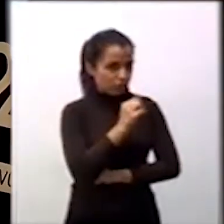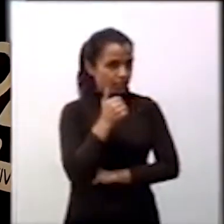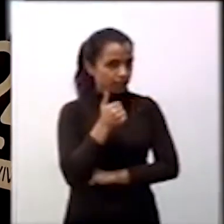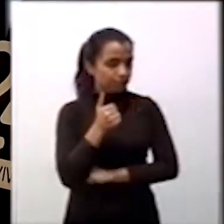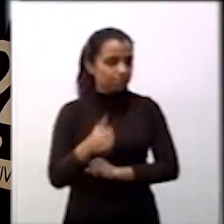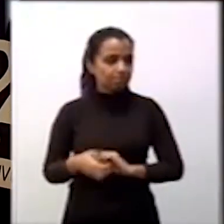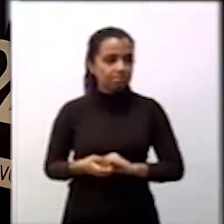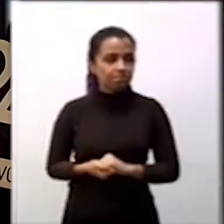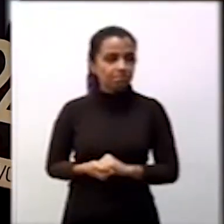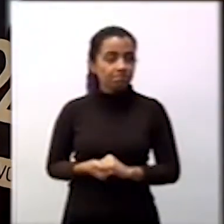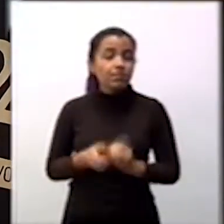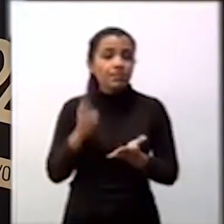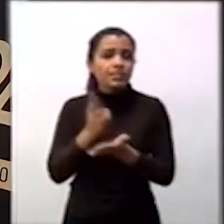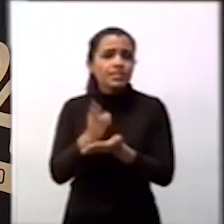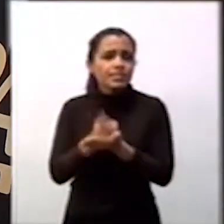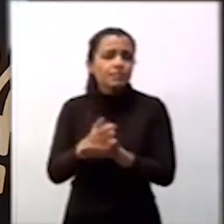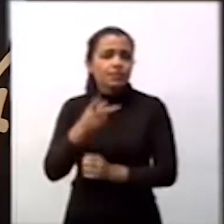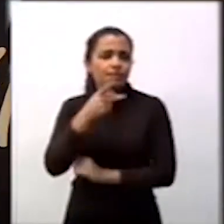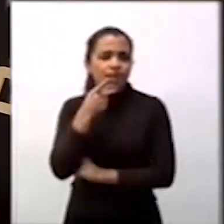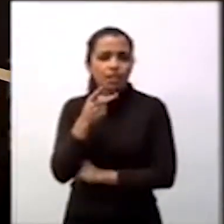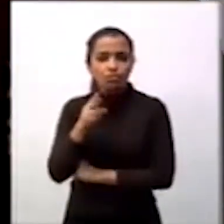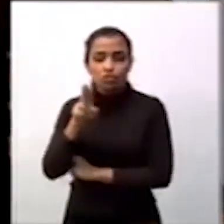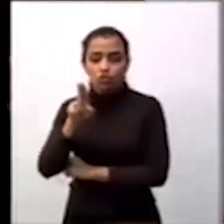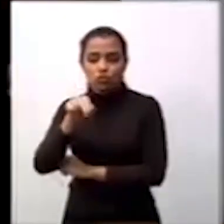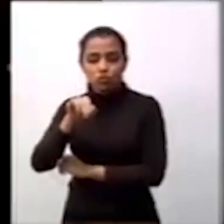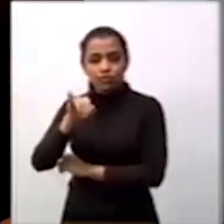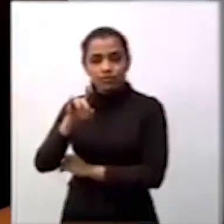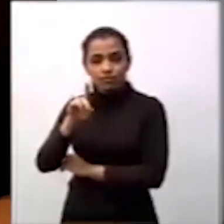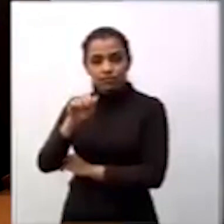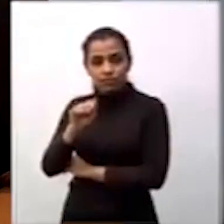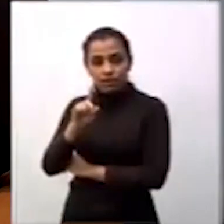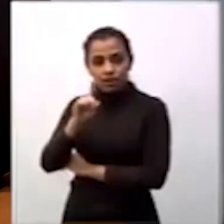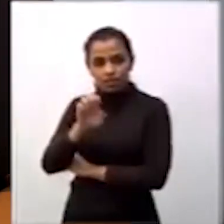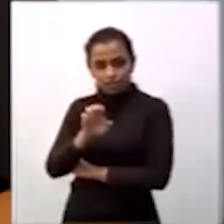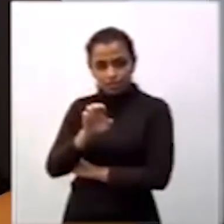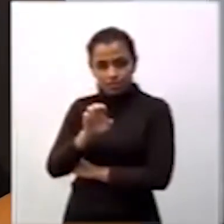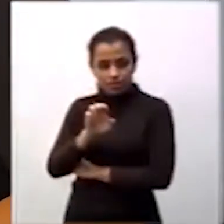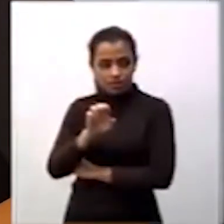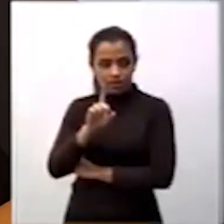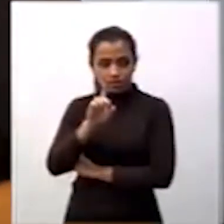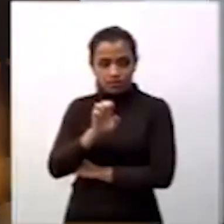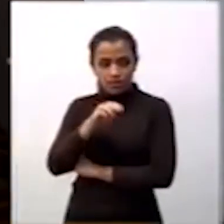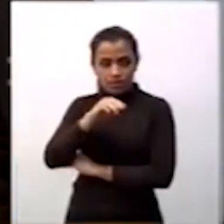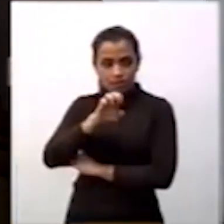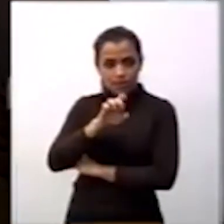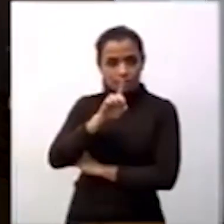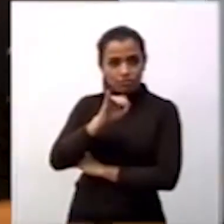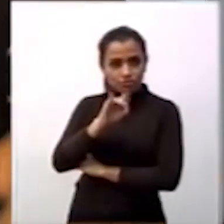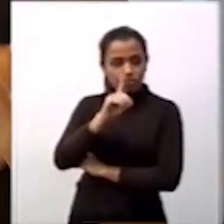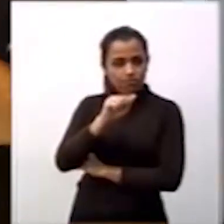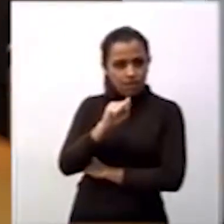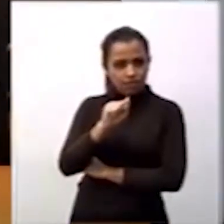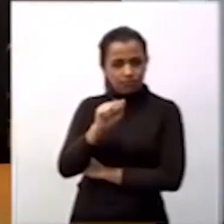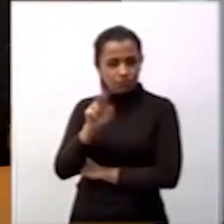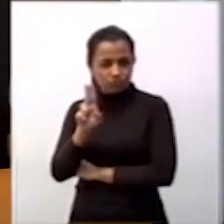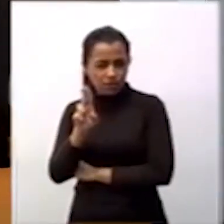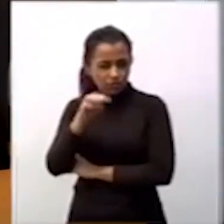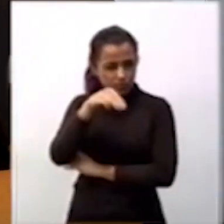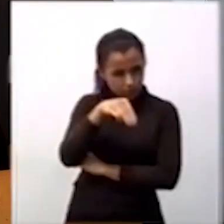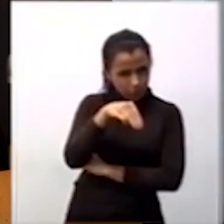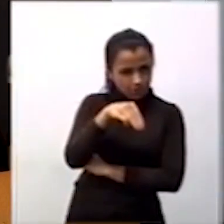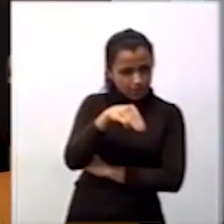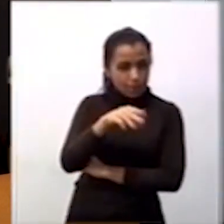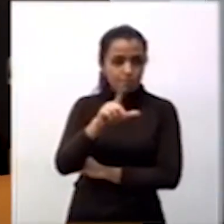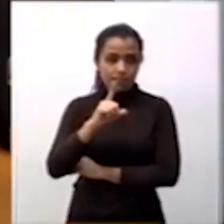de unidade de medida de potência, a gente está falando da unidade de medida de trabalho, que eu acabei de dizer, é como se